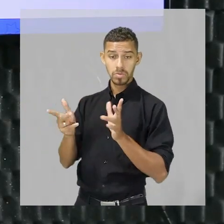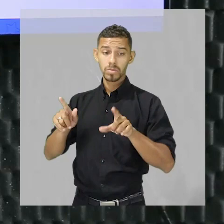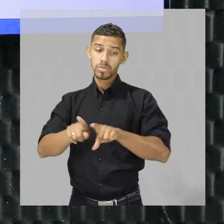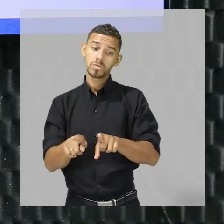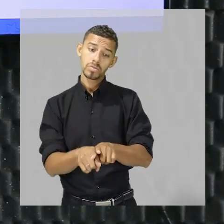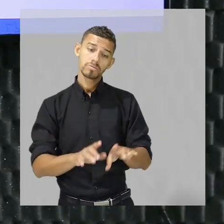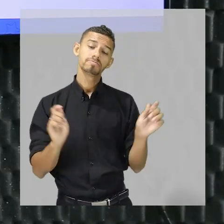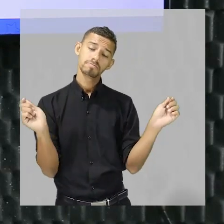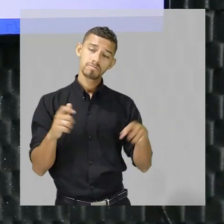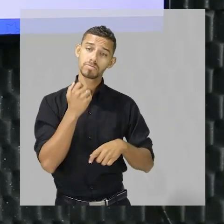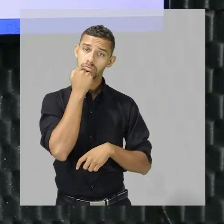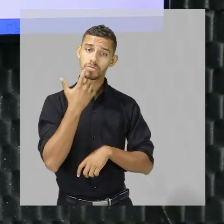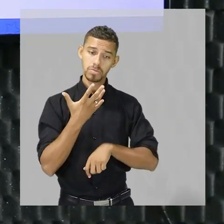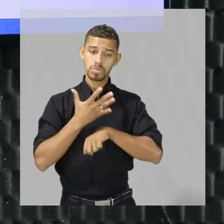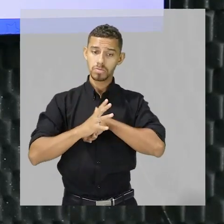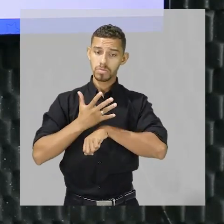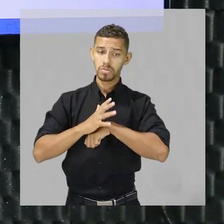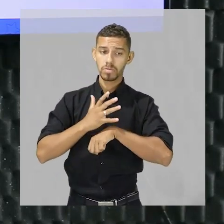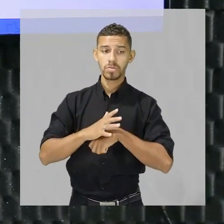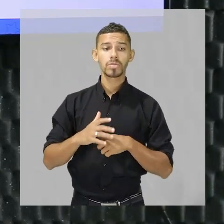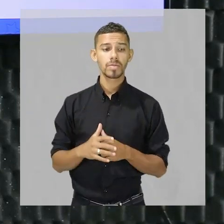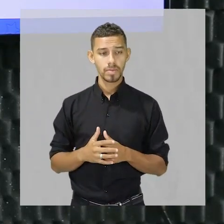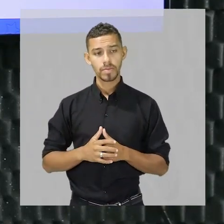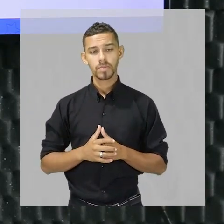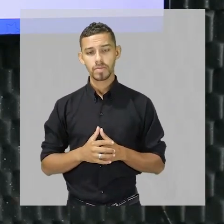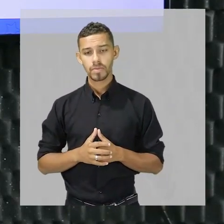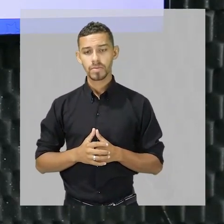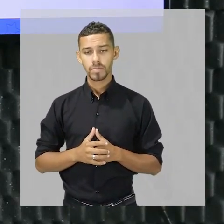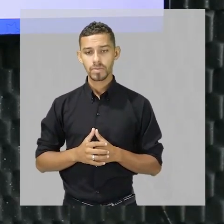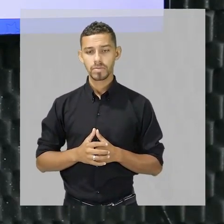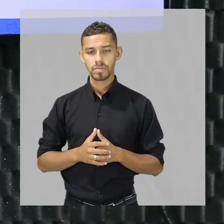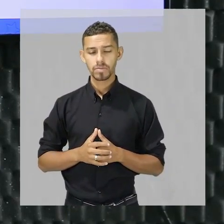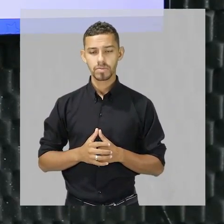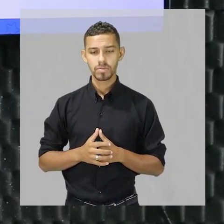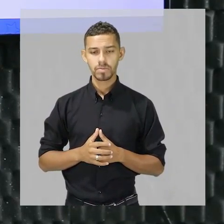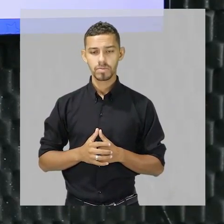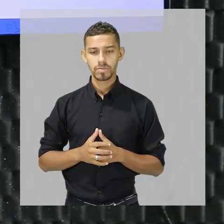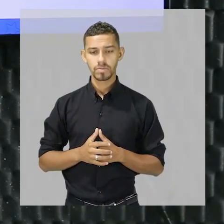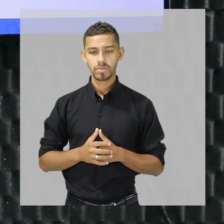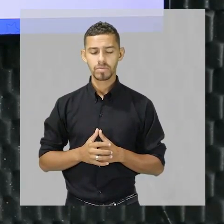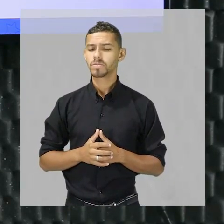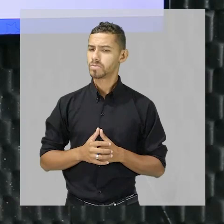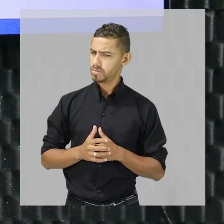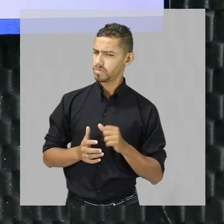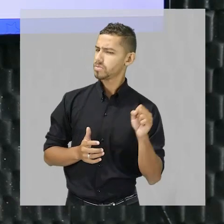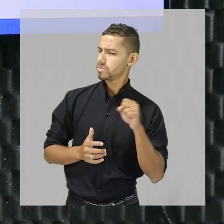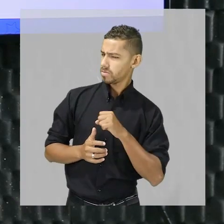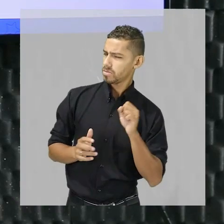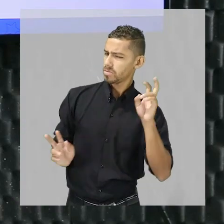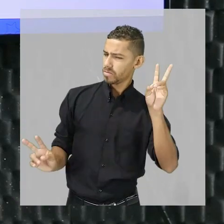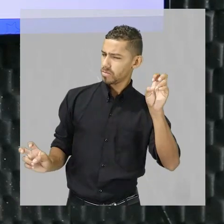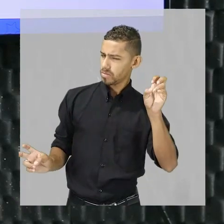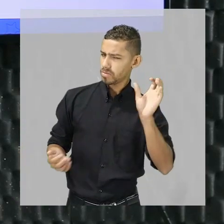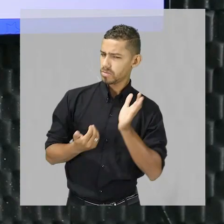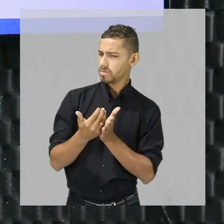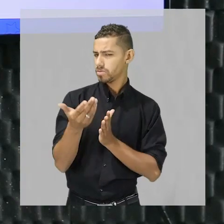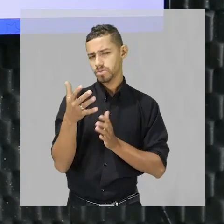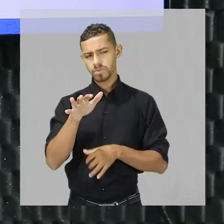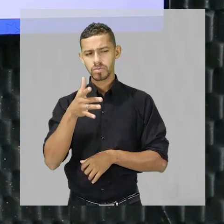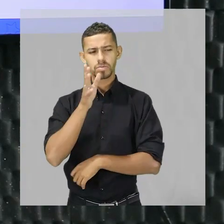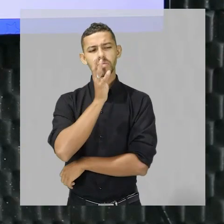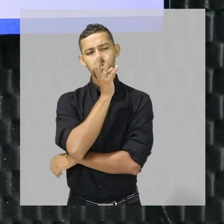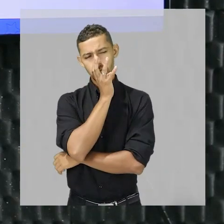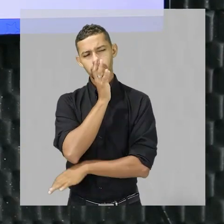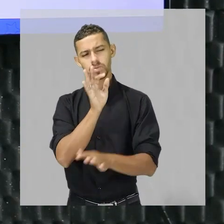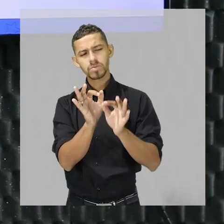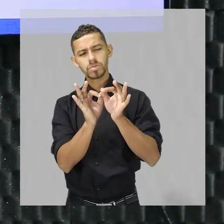bom praticar um pouco. Beleza, até aí segue-se a linha. Vamos lá. Sim, deve ser mais ou menos